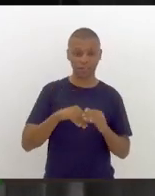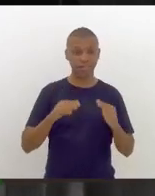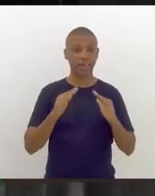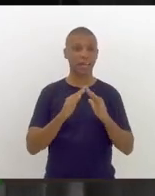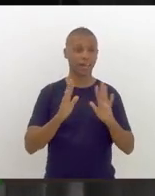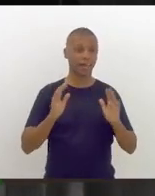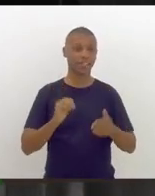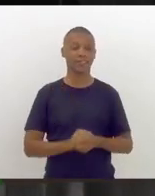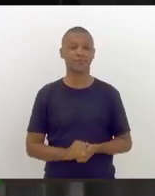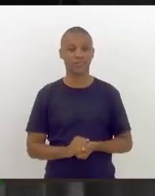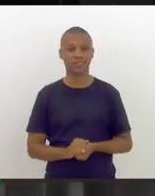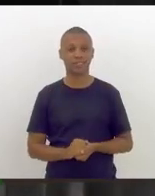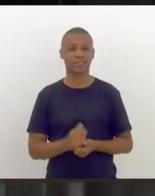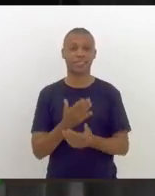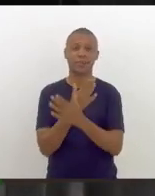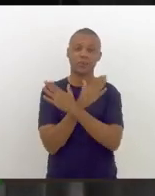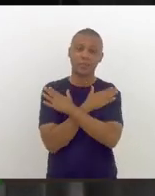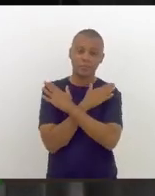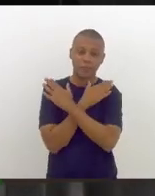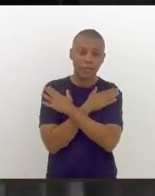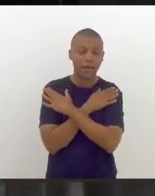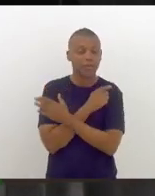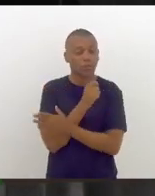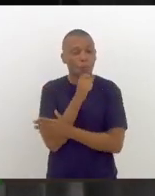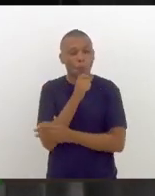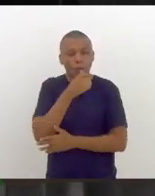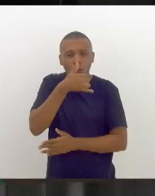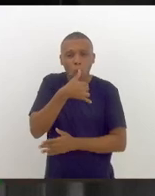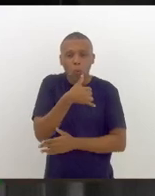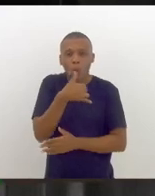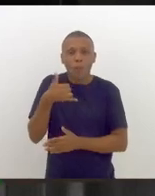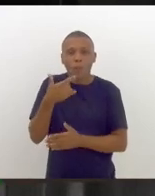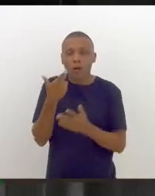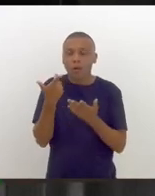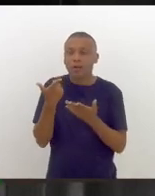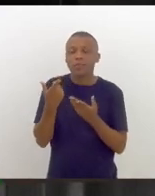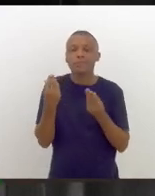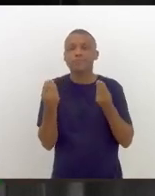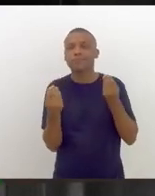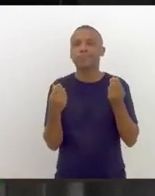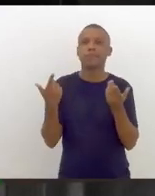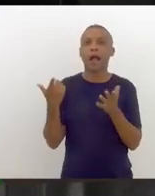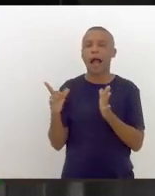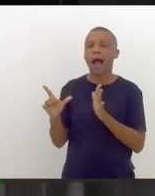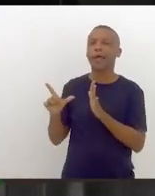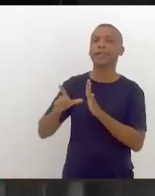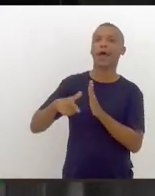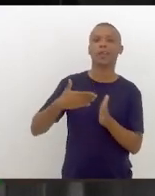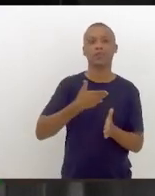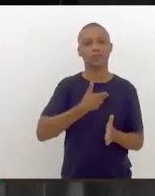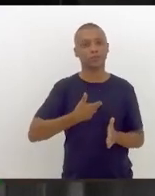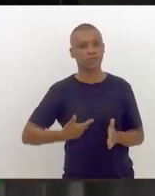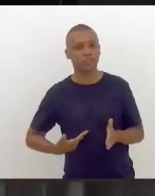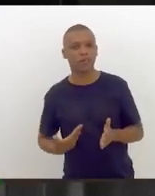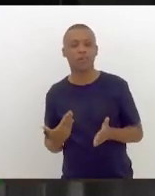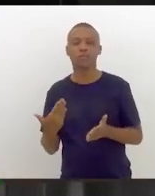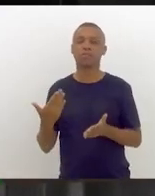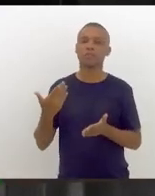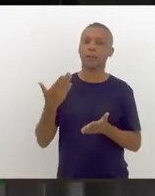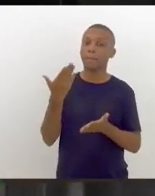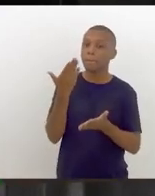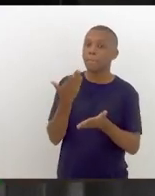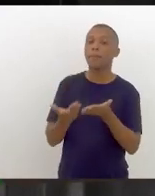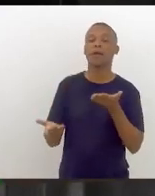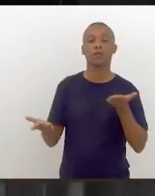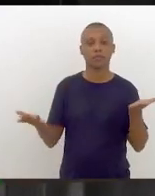que hoje estão desempregados e não vê qualquer recuo desse governo desse governo perdedor